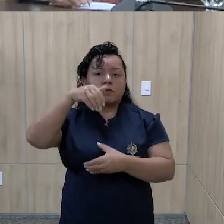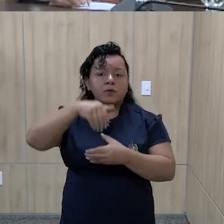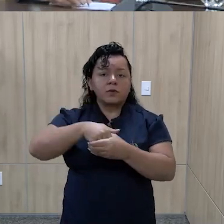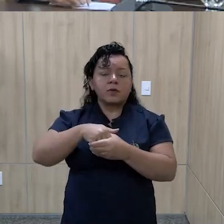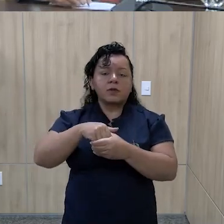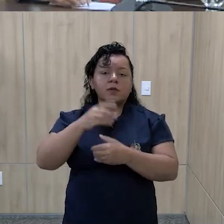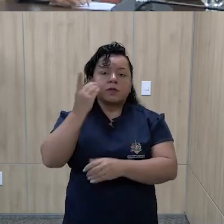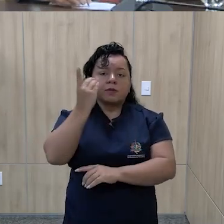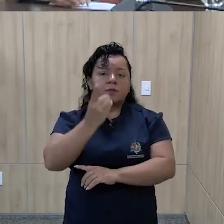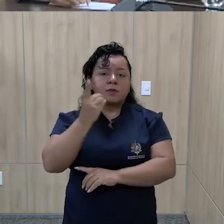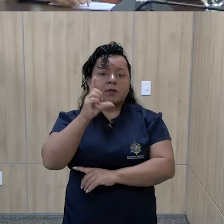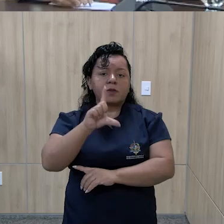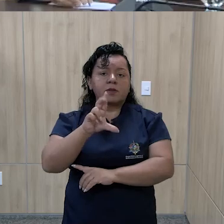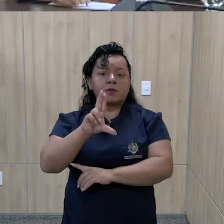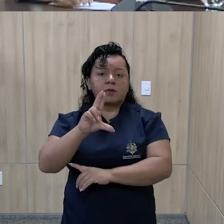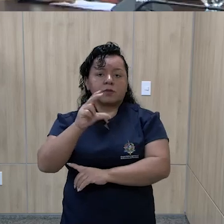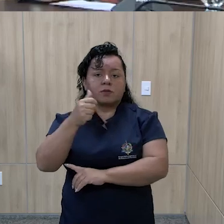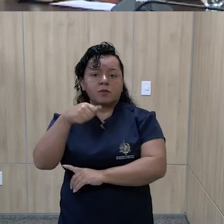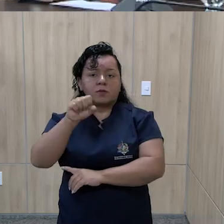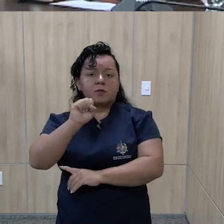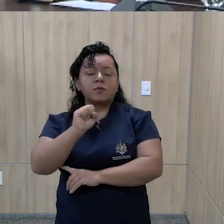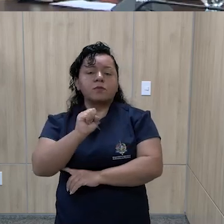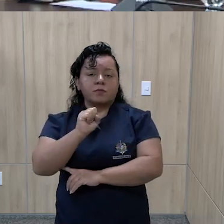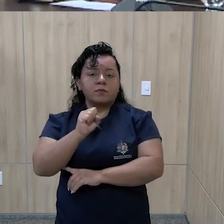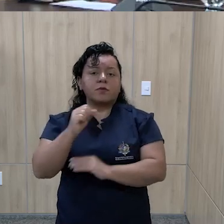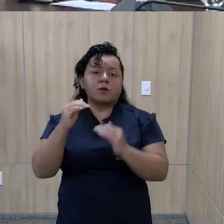Deputado Lucas Torres